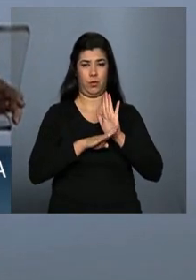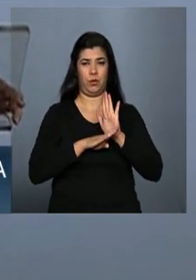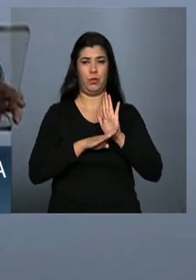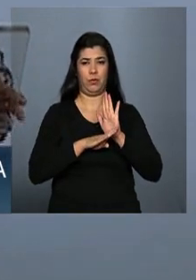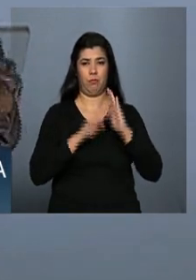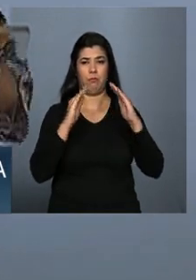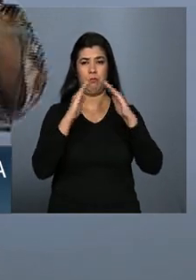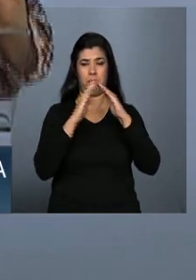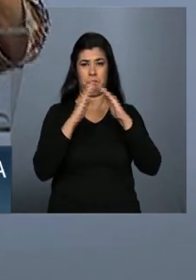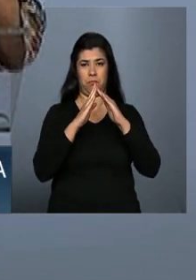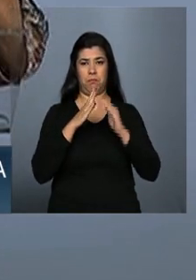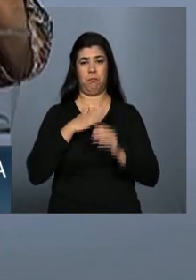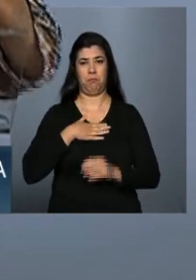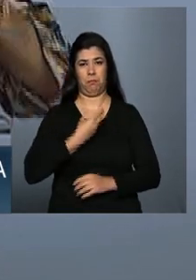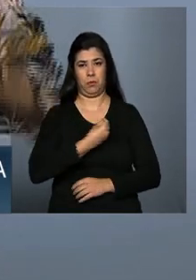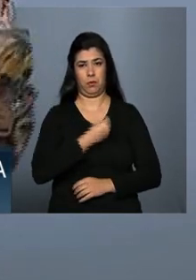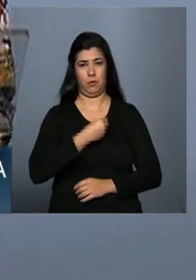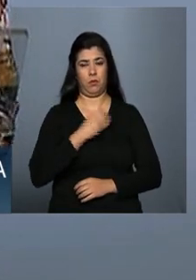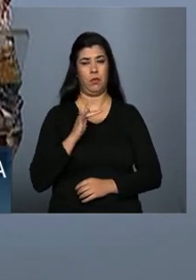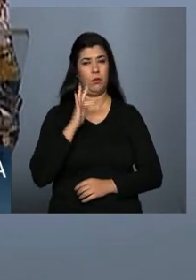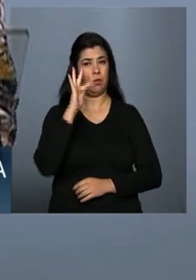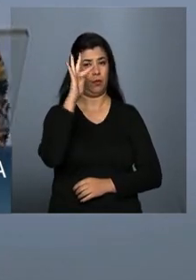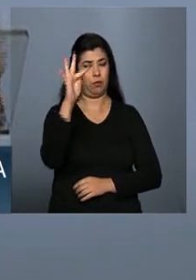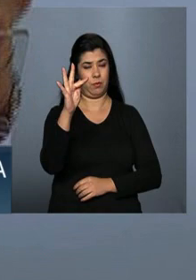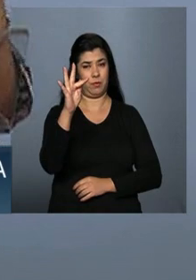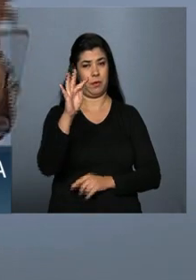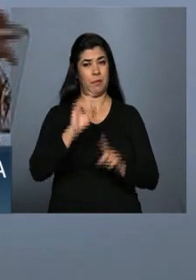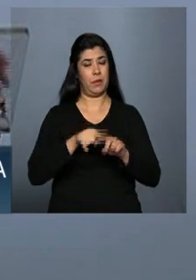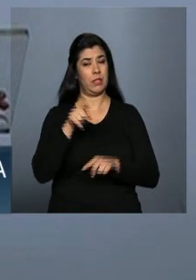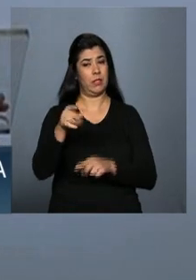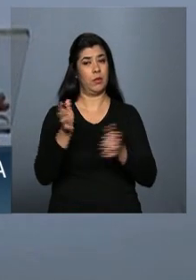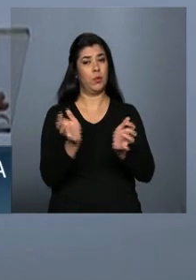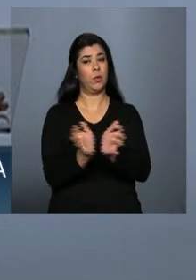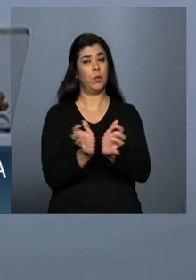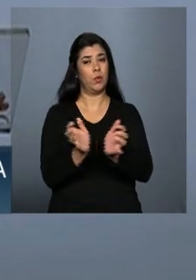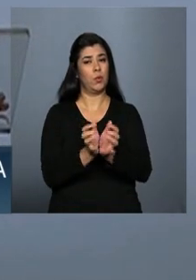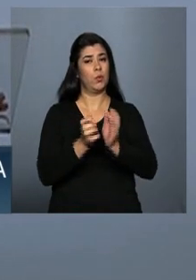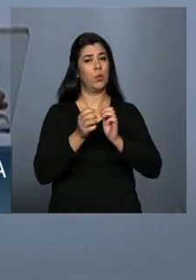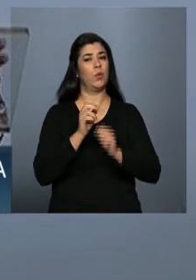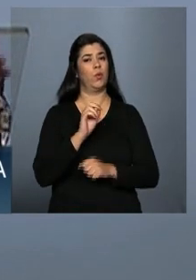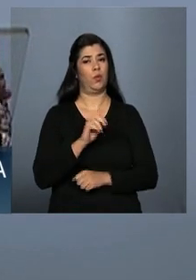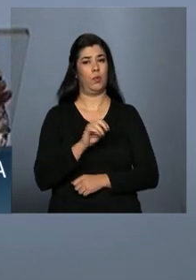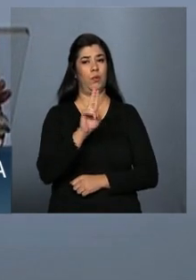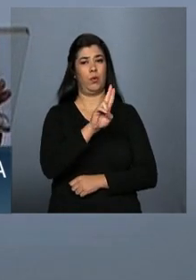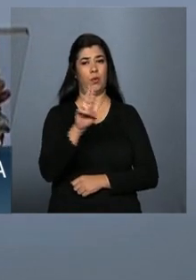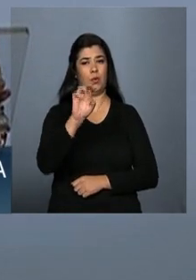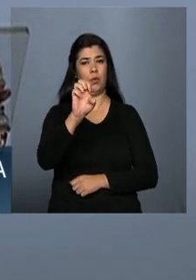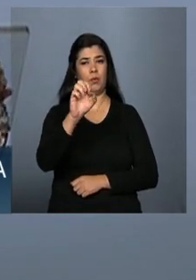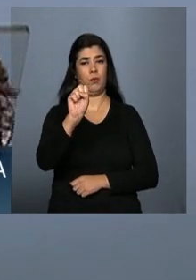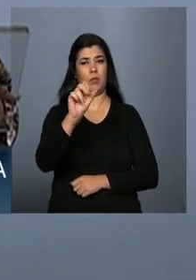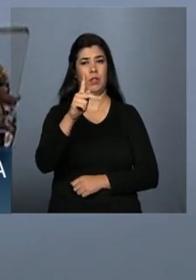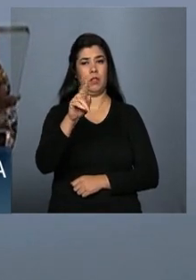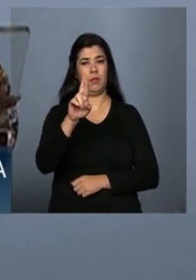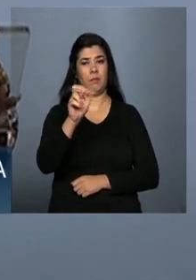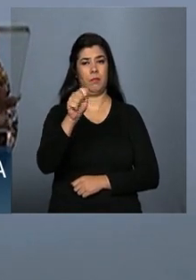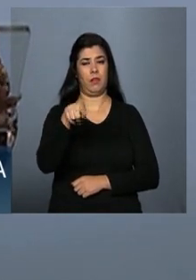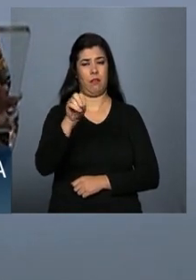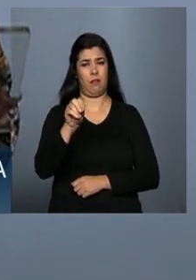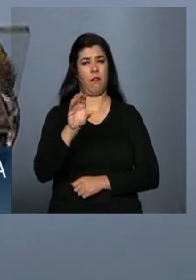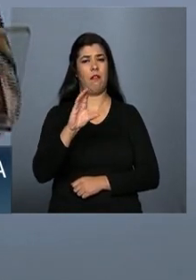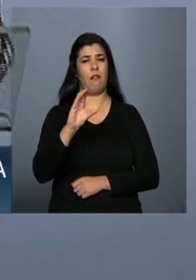Vida depois. Mas o Grupo Esperança eu saúdo também, porque é um grupo